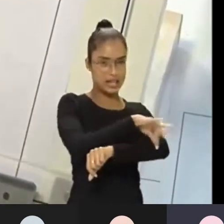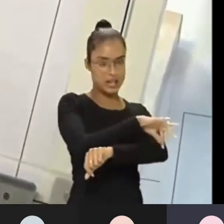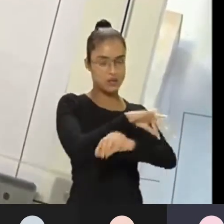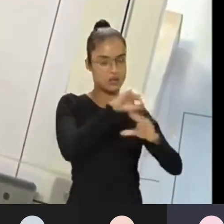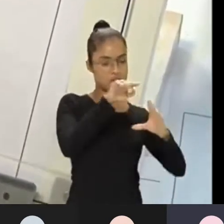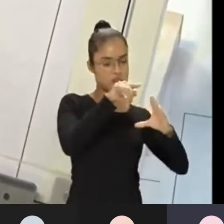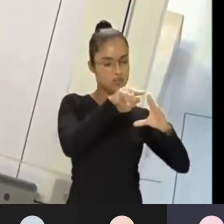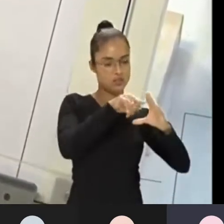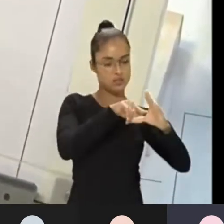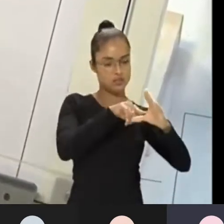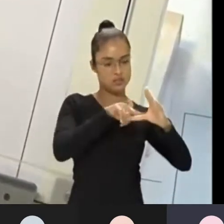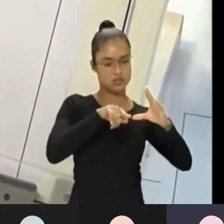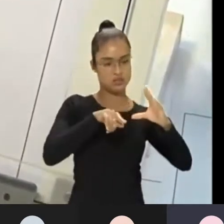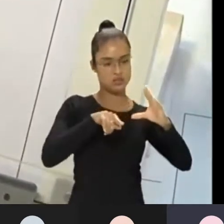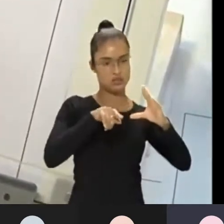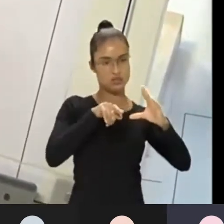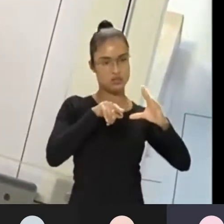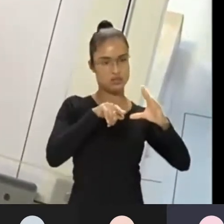croquis.